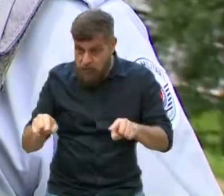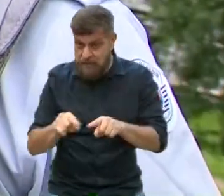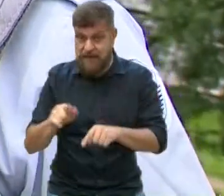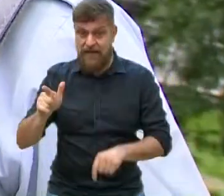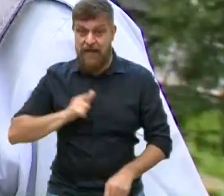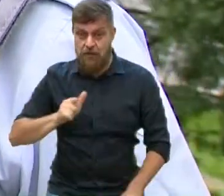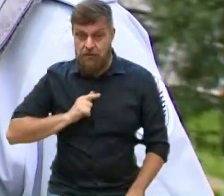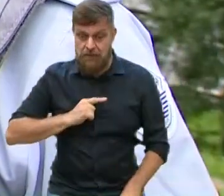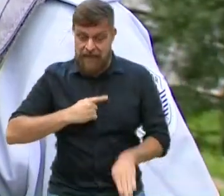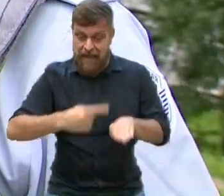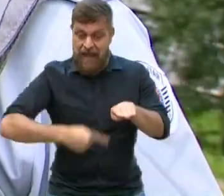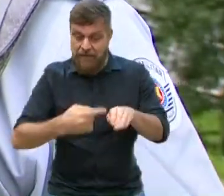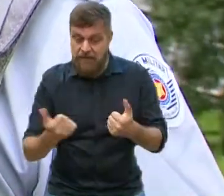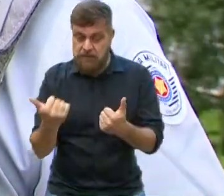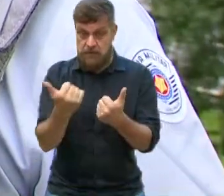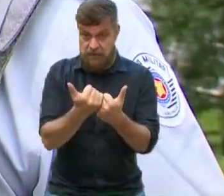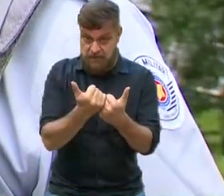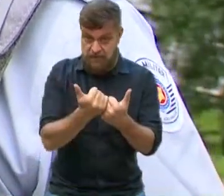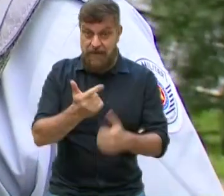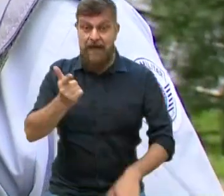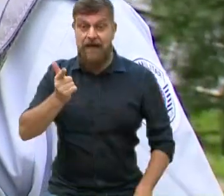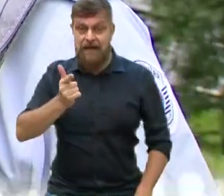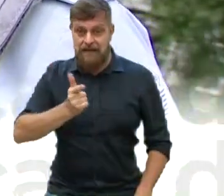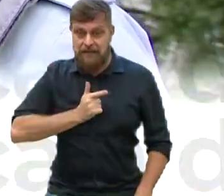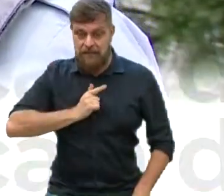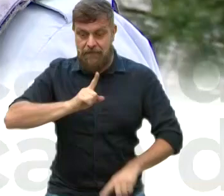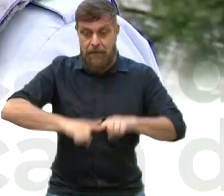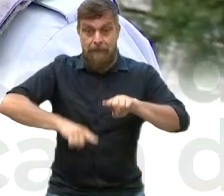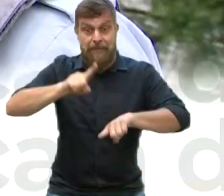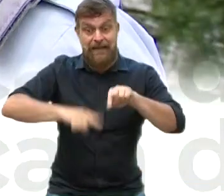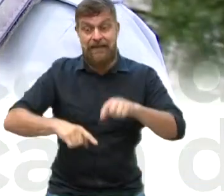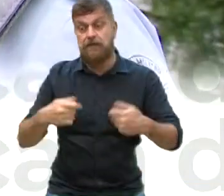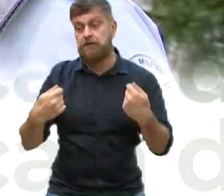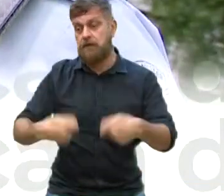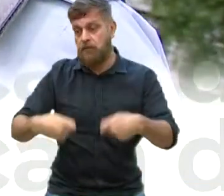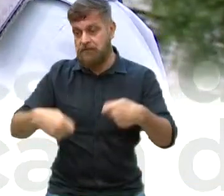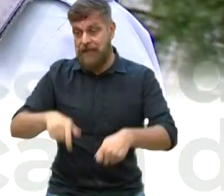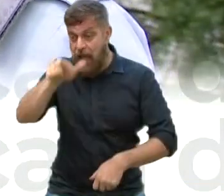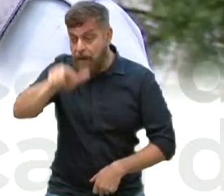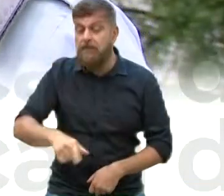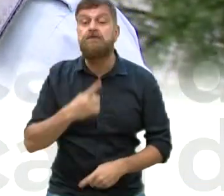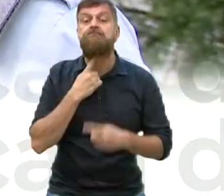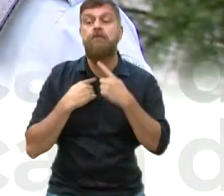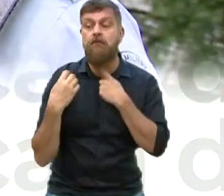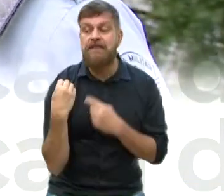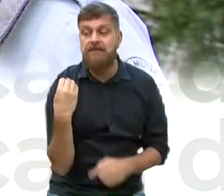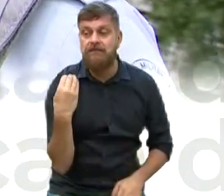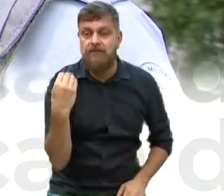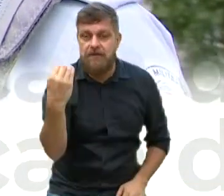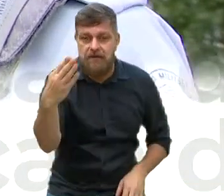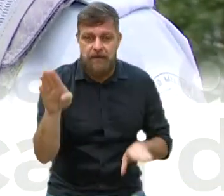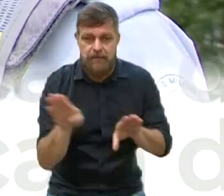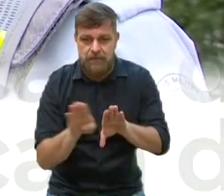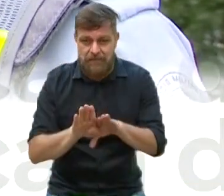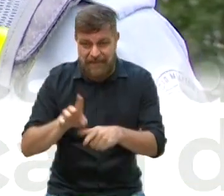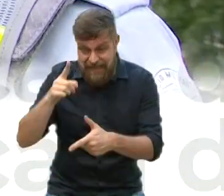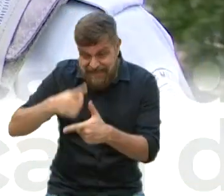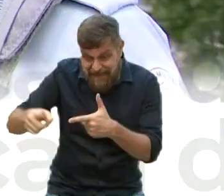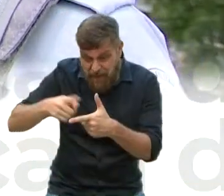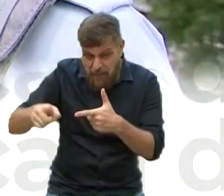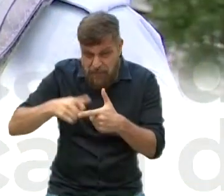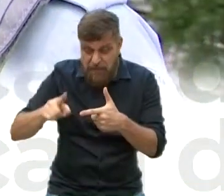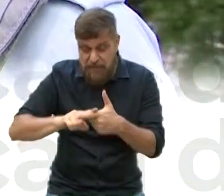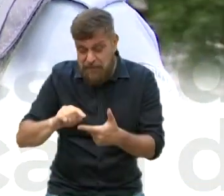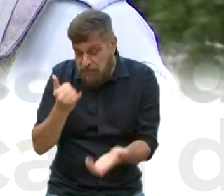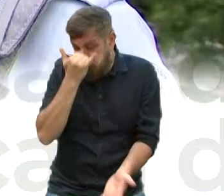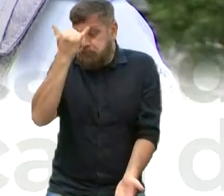Triângulo, estepe, as chaves. Então, são materiais necessários, né, para quem viaja. Inclusive, ao ter problema